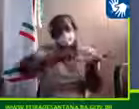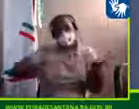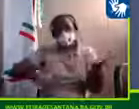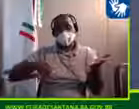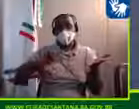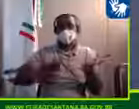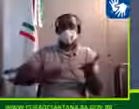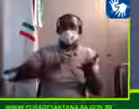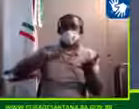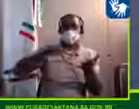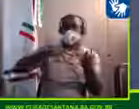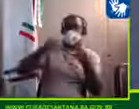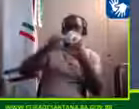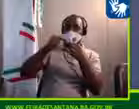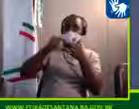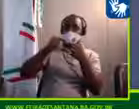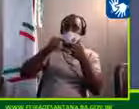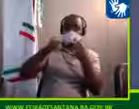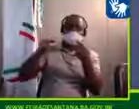nós,